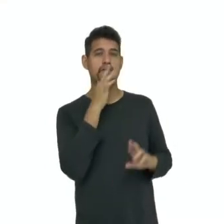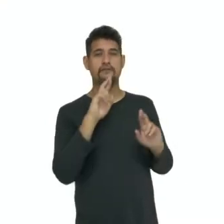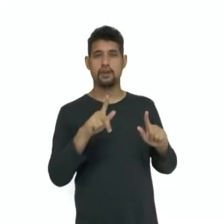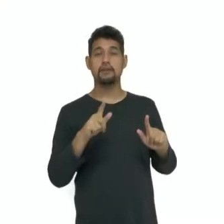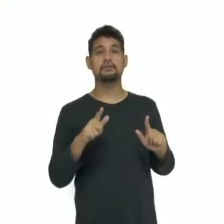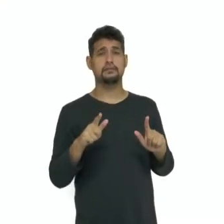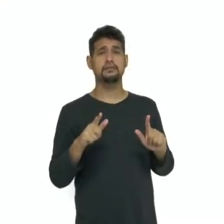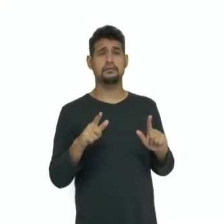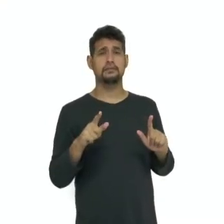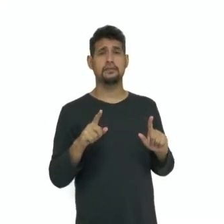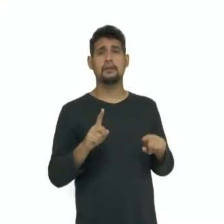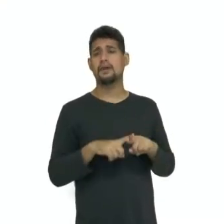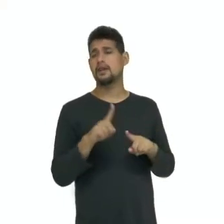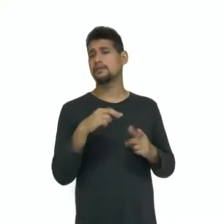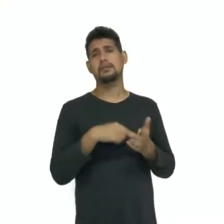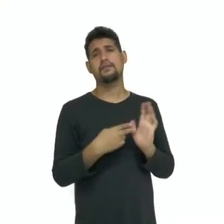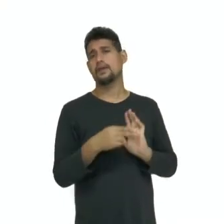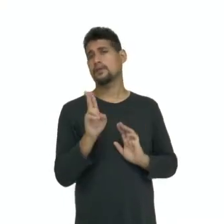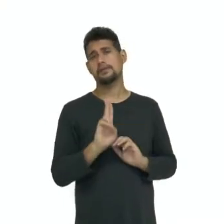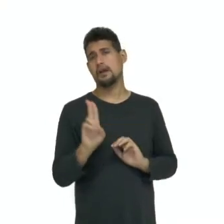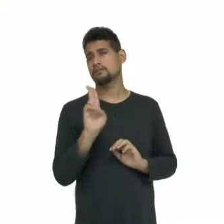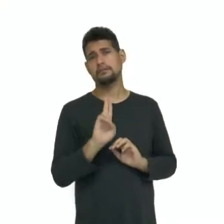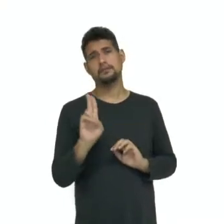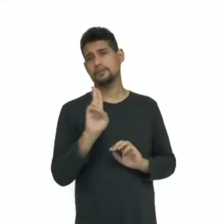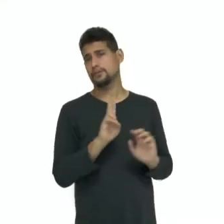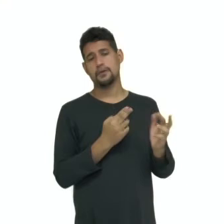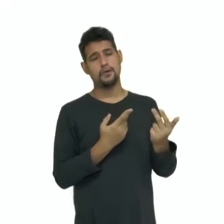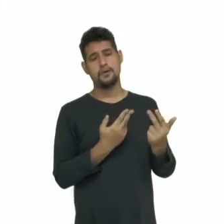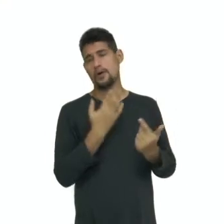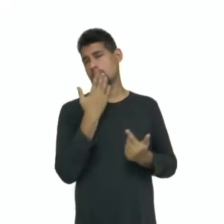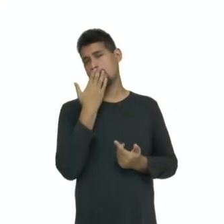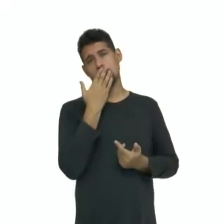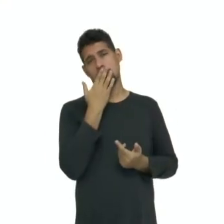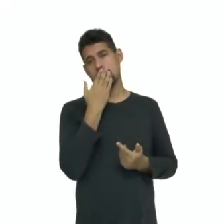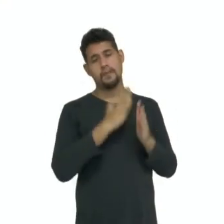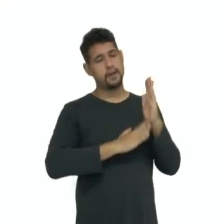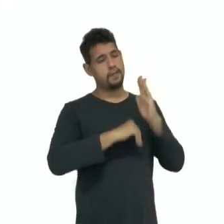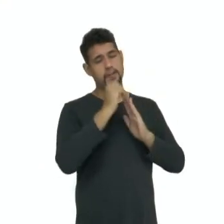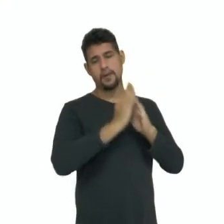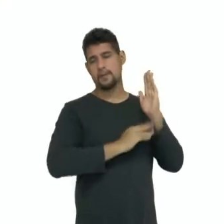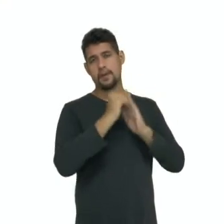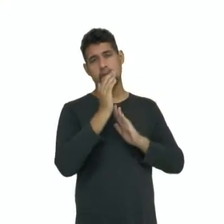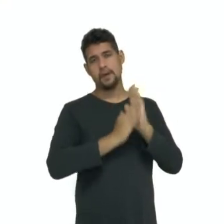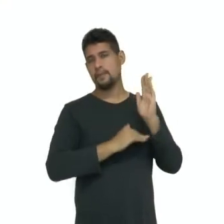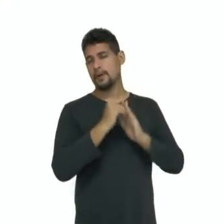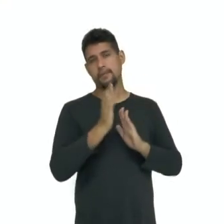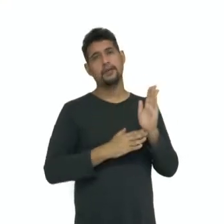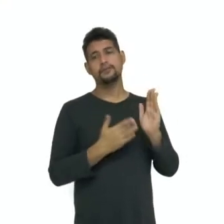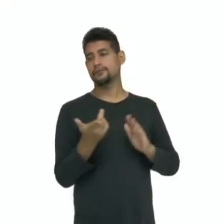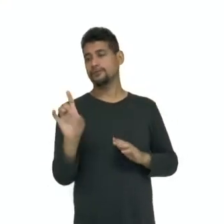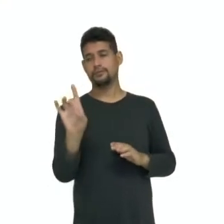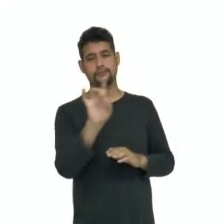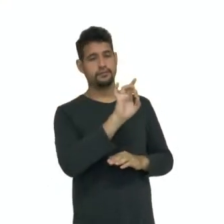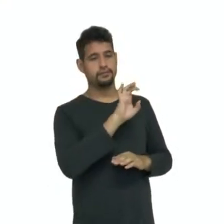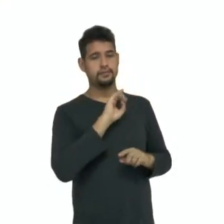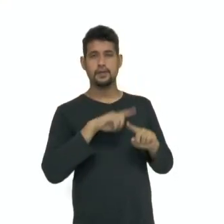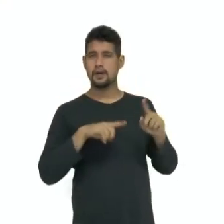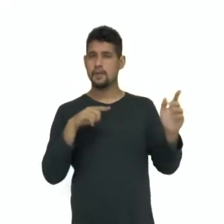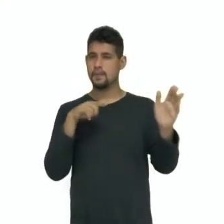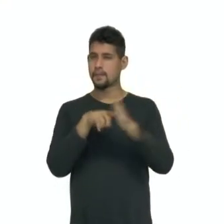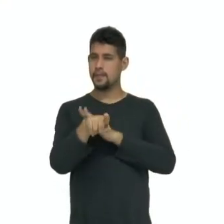diferentes e que não será utilizado a mesma cor para pintar mais de uma região.